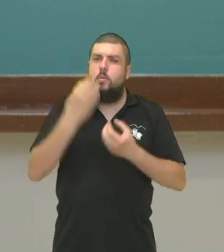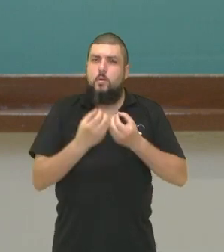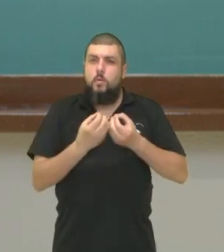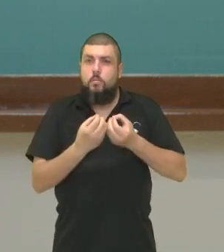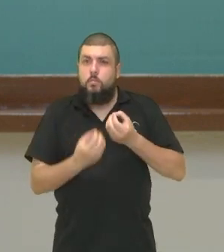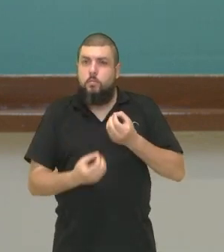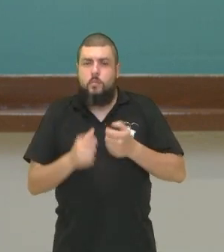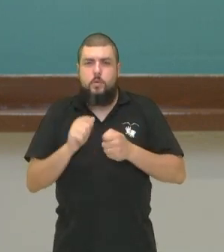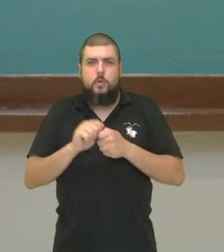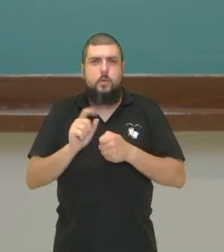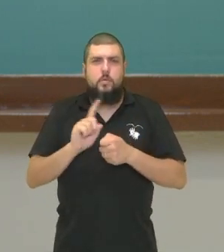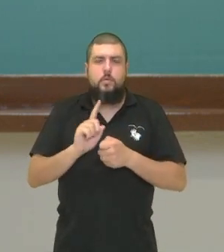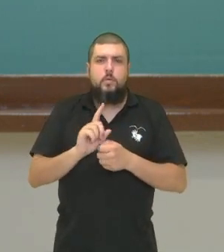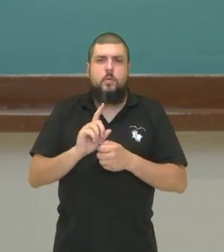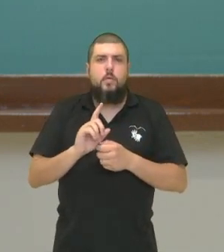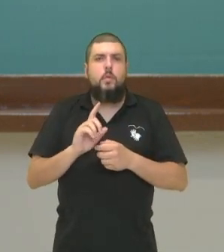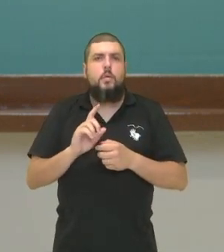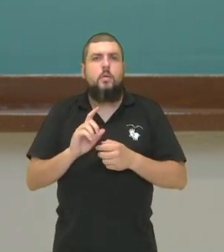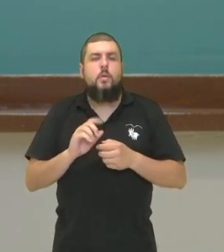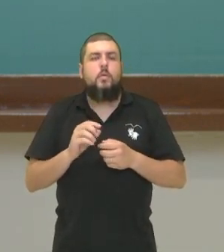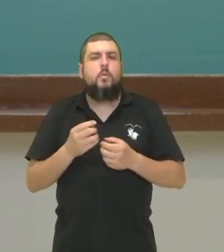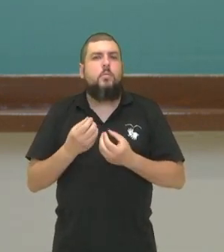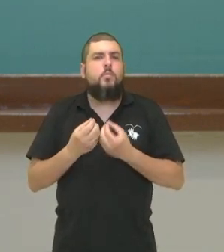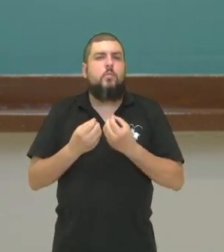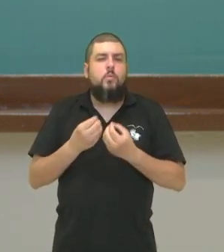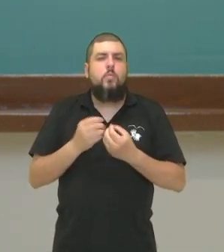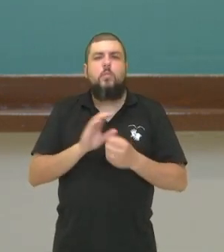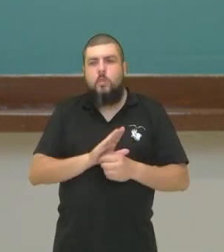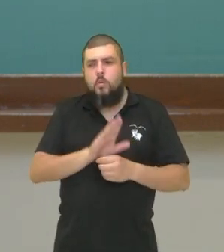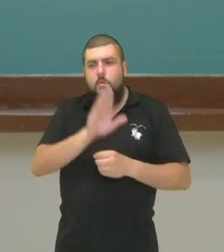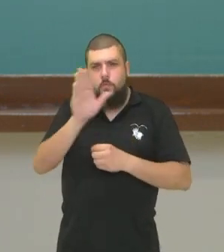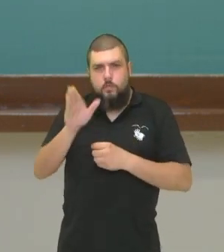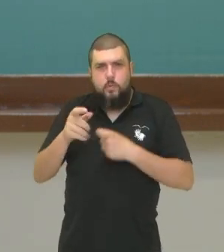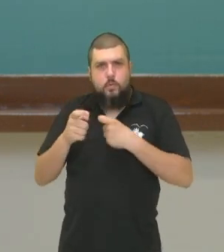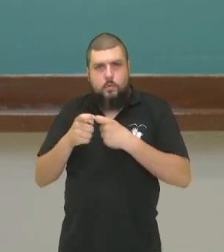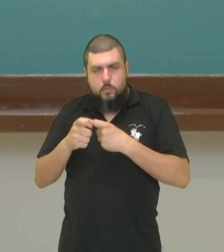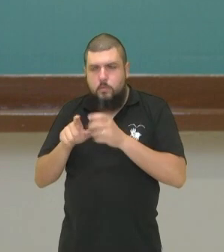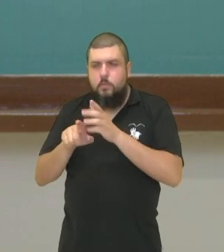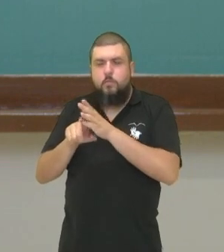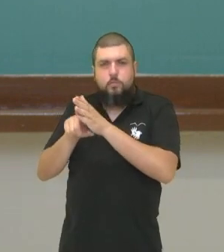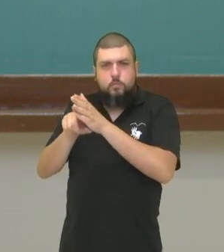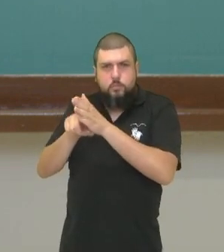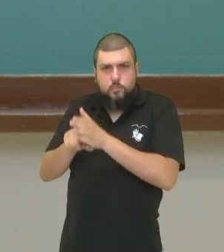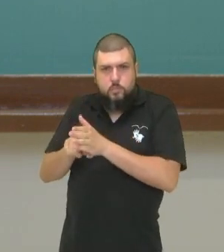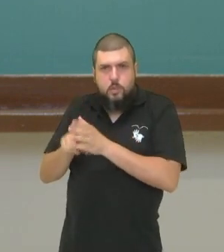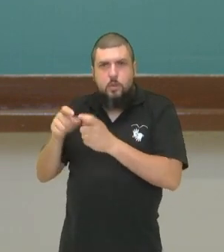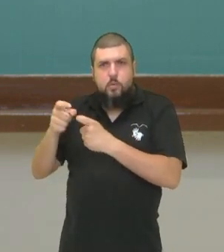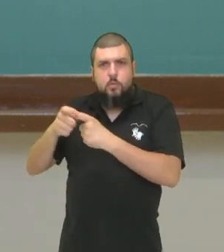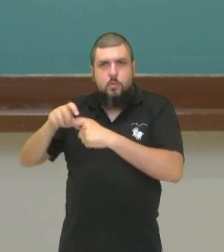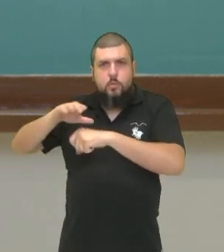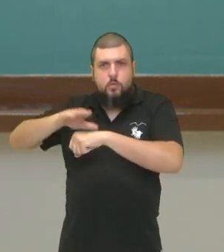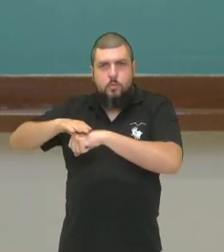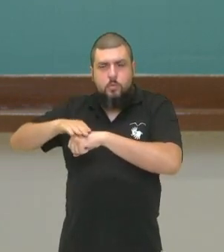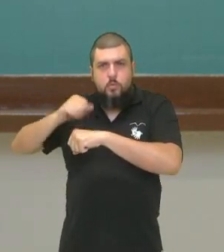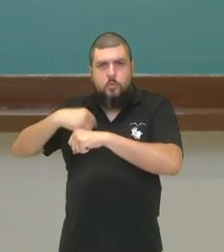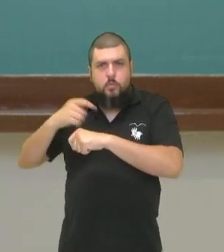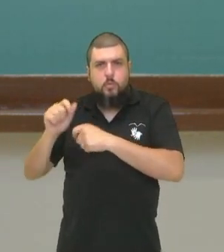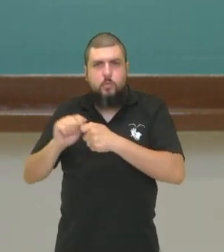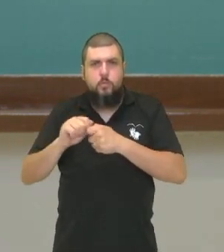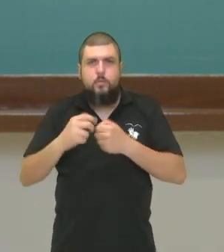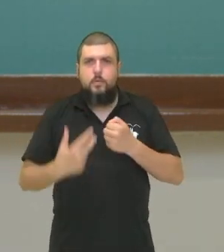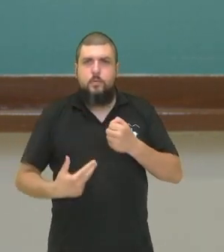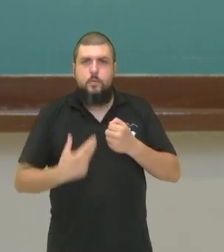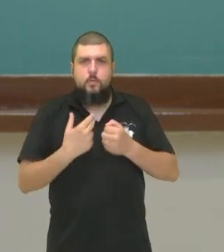E o que tem que fazer então? Vai no médico, faz acompanhamento no médico e o médico vai indicar então uma cirurgia. Se